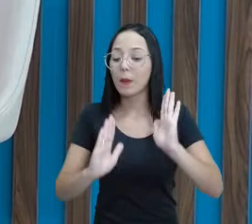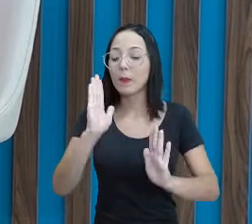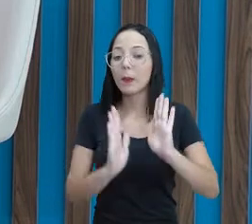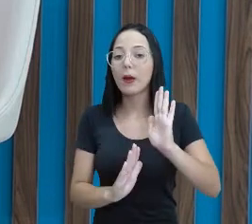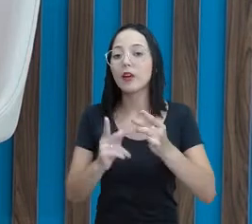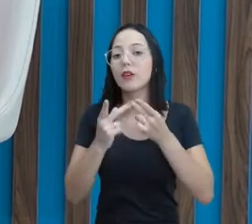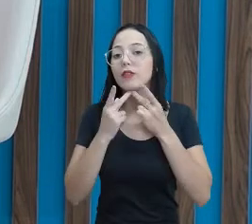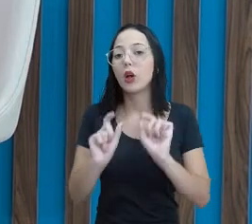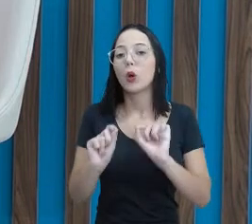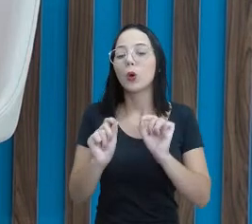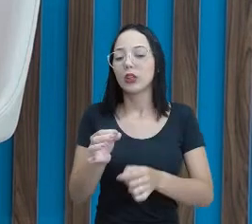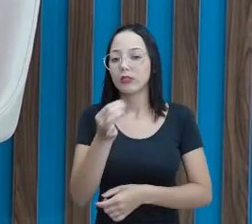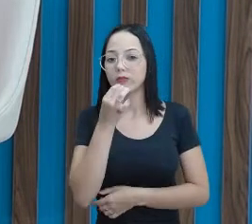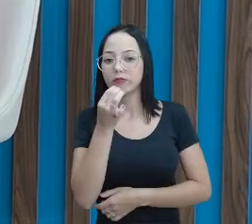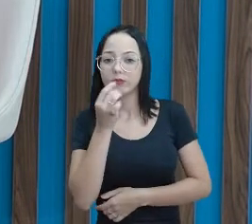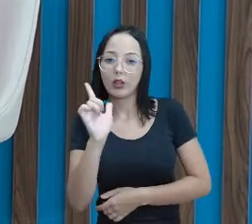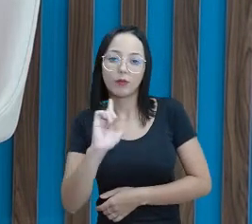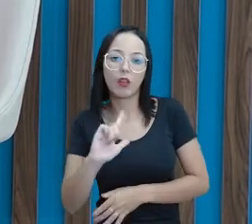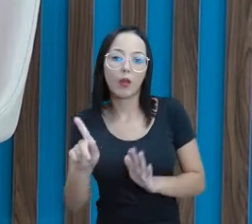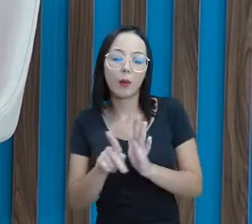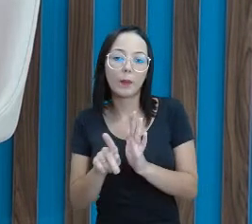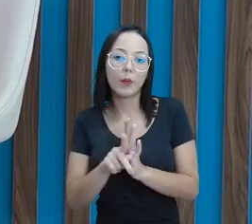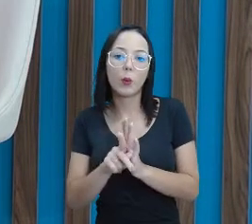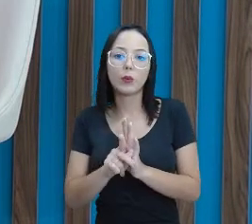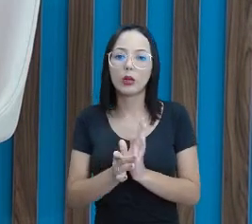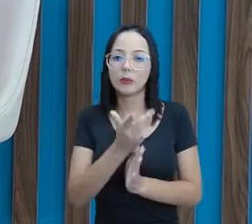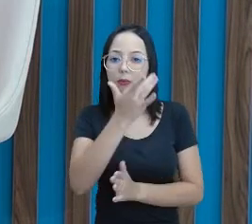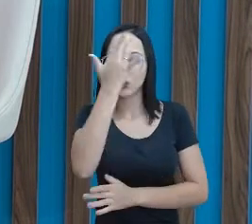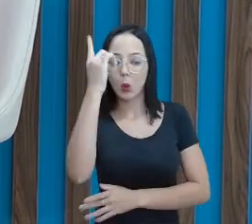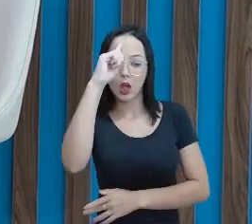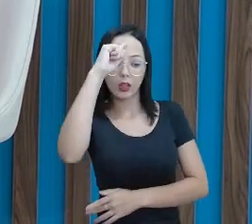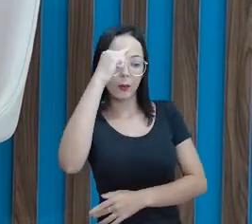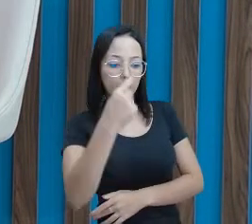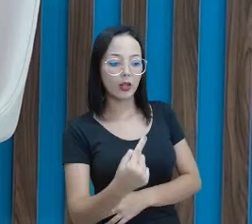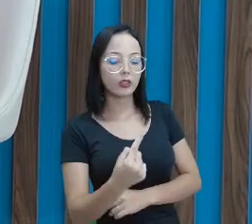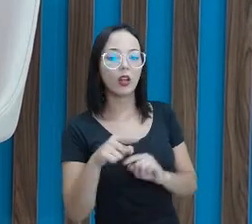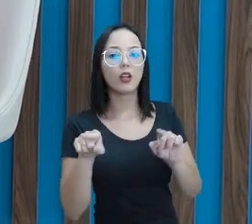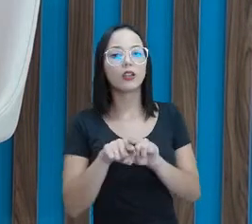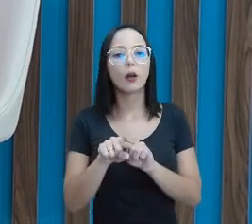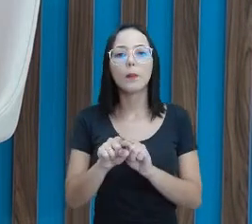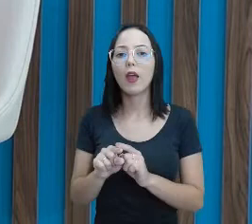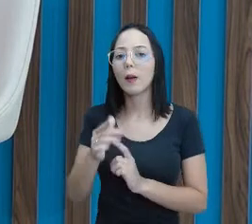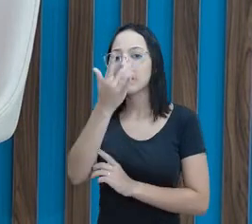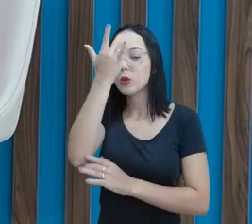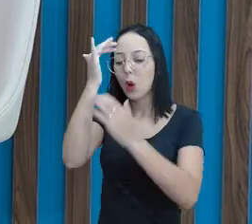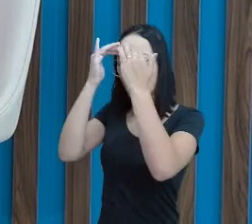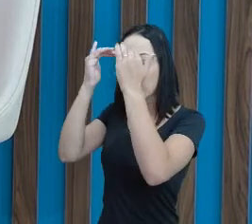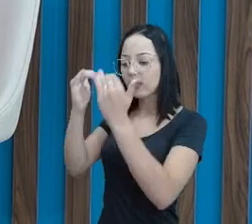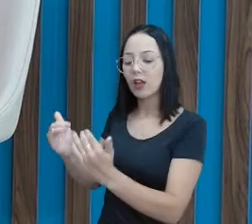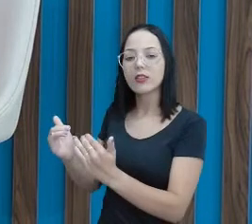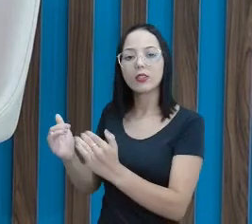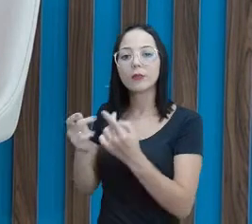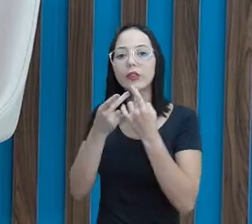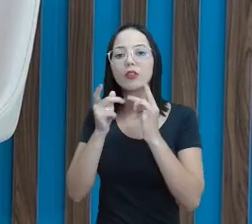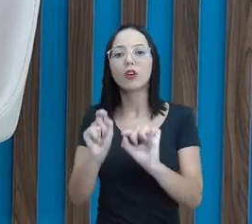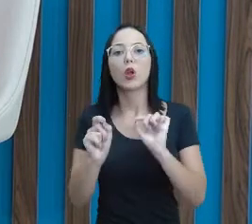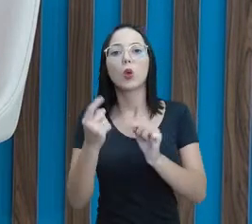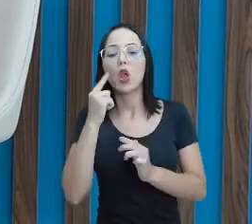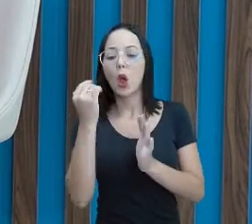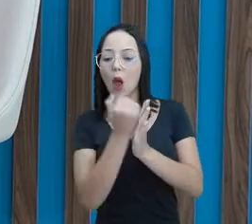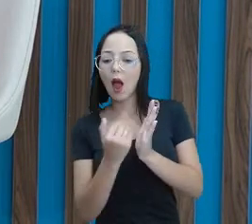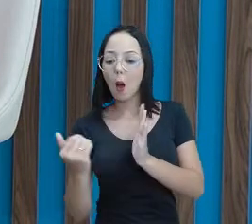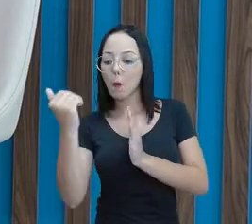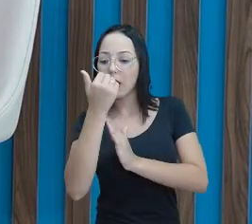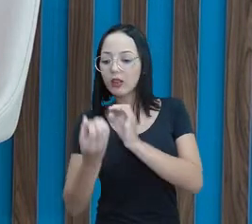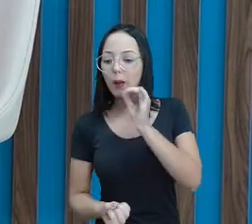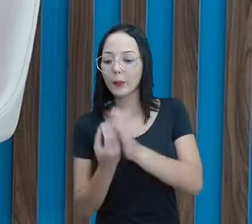que fala, porque nós temos ali o que manda e os subordinados. Aí tem um momento no vídeo que ele fala assim, aumenta a produção,